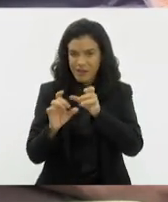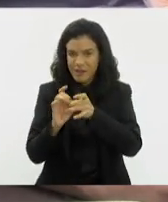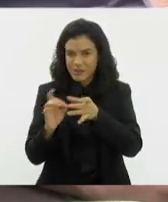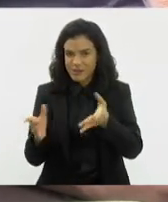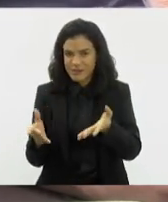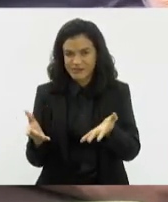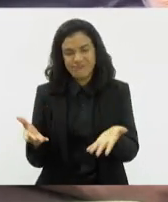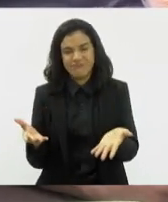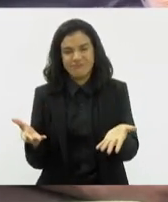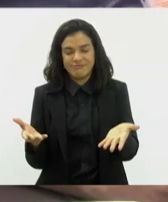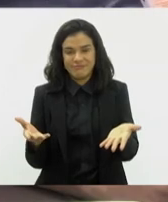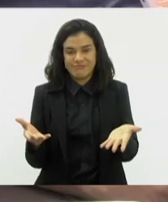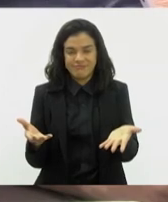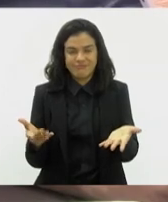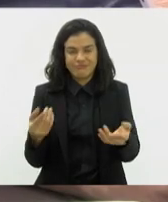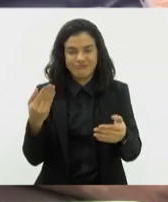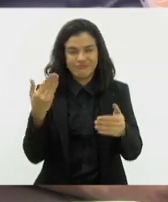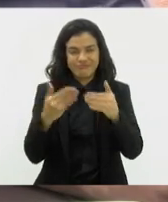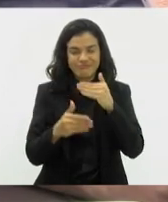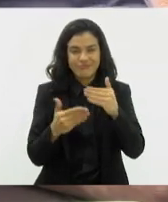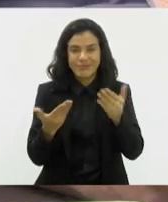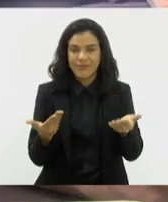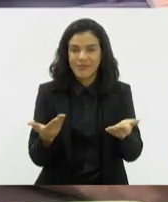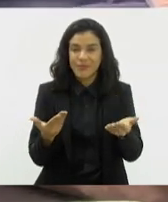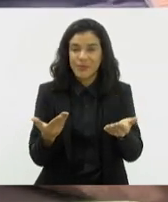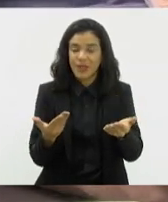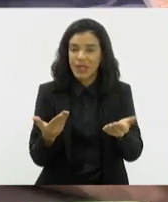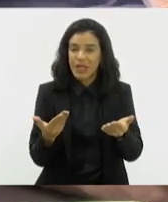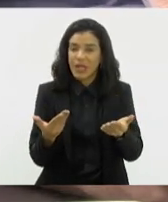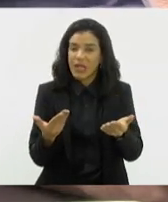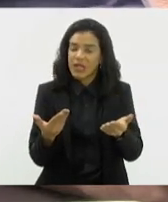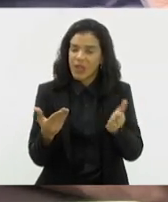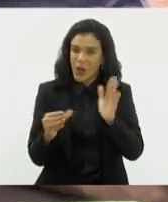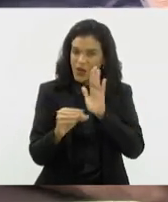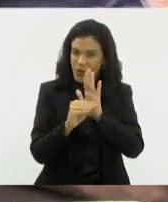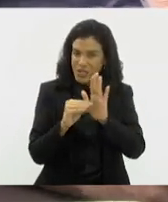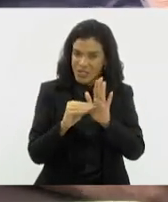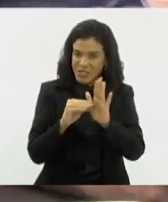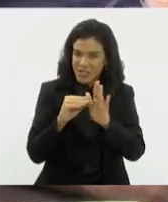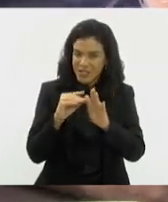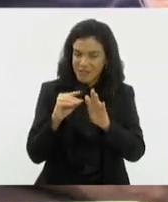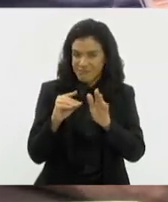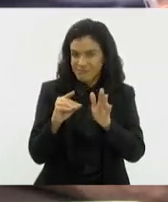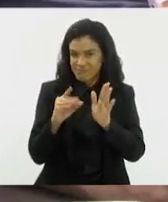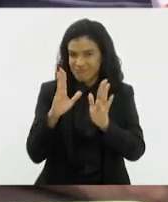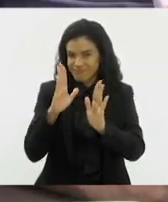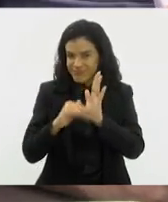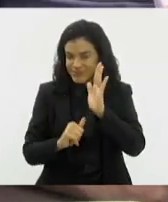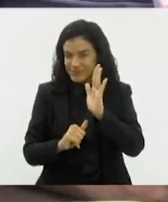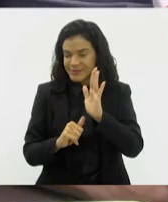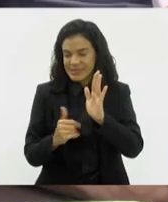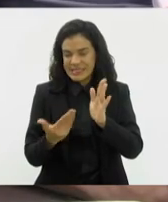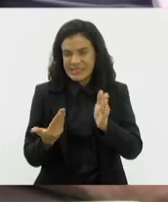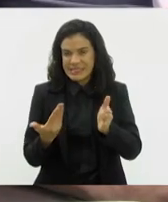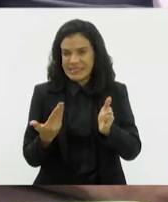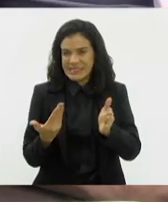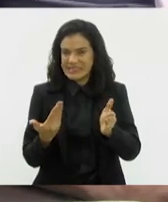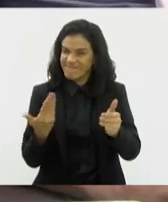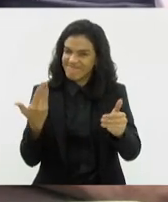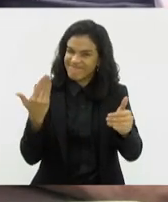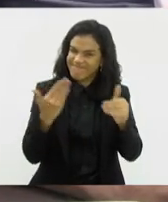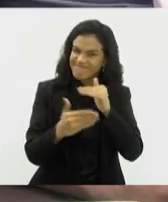com aquela que suprime o artigo 5º. Então, esse seria o meu voto divergente.